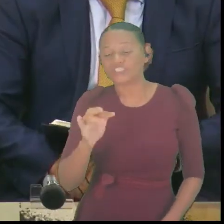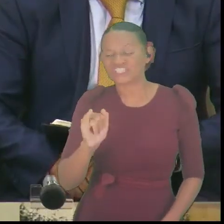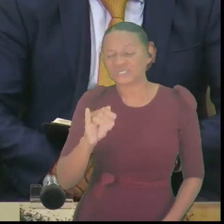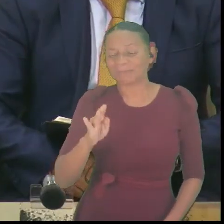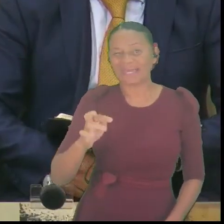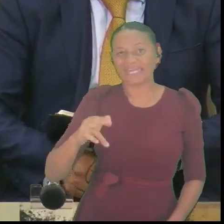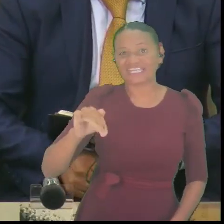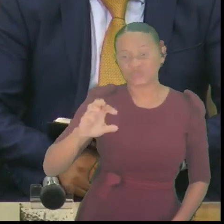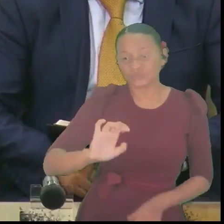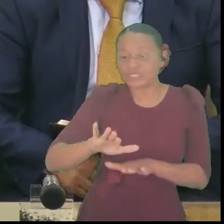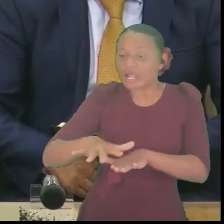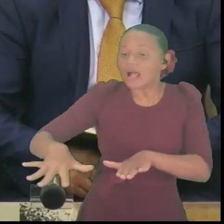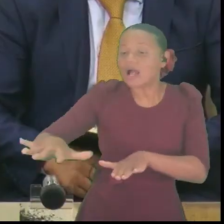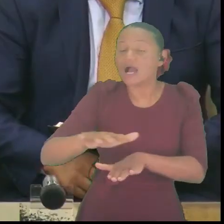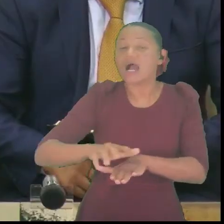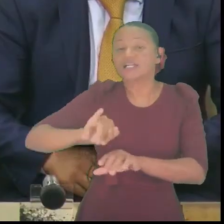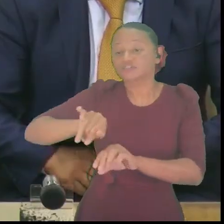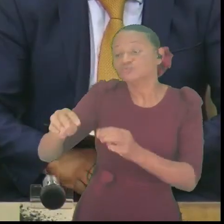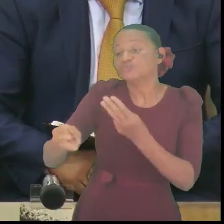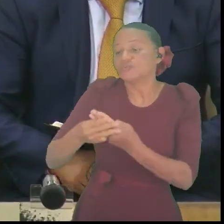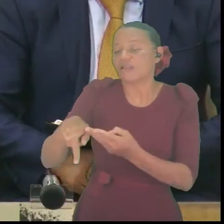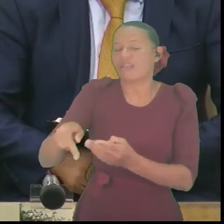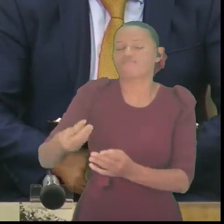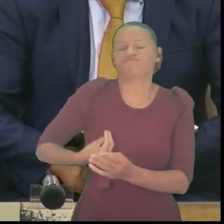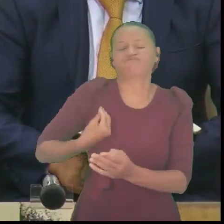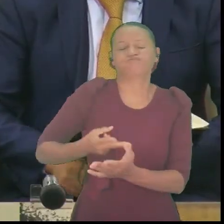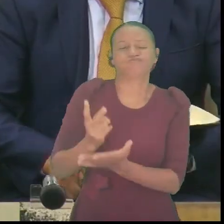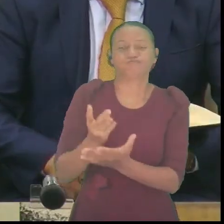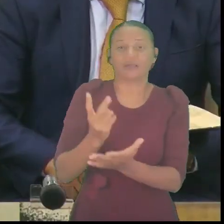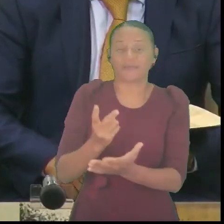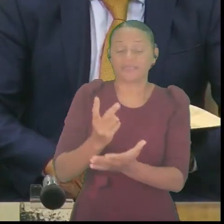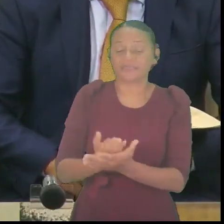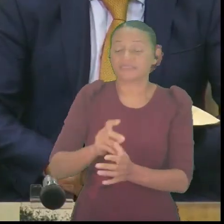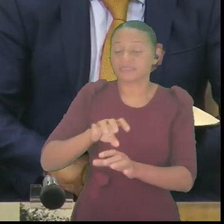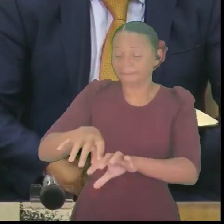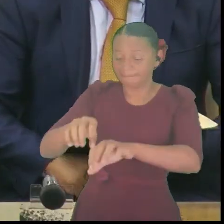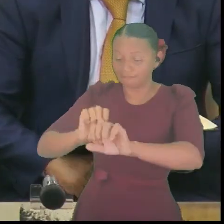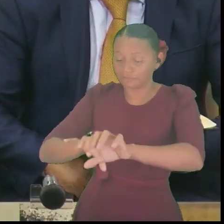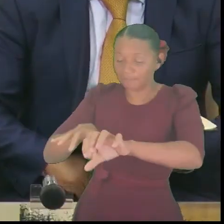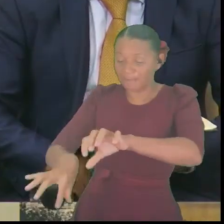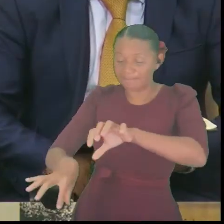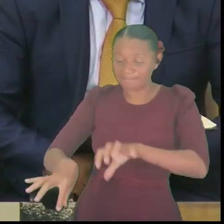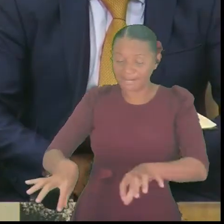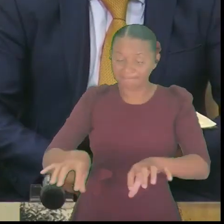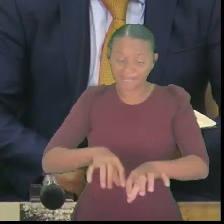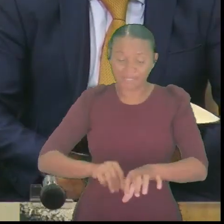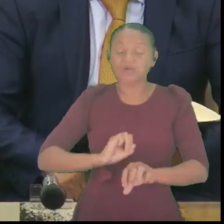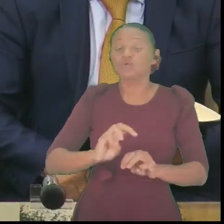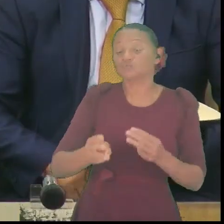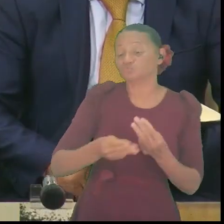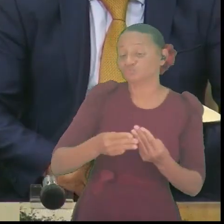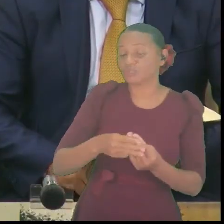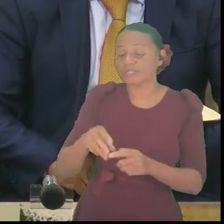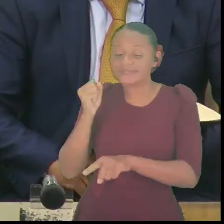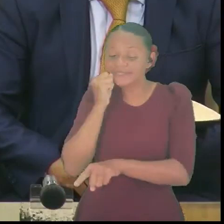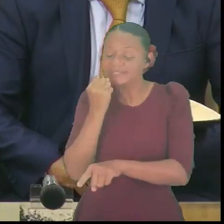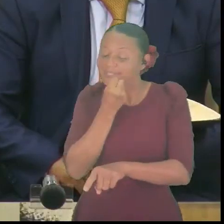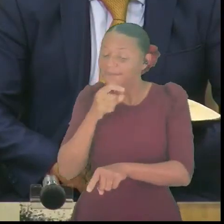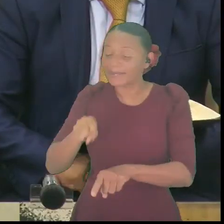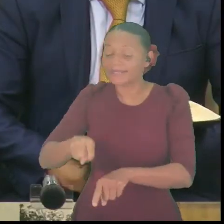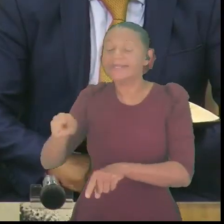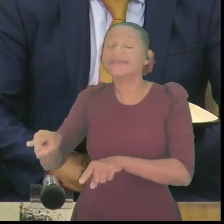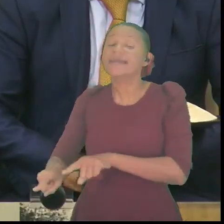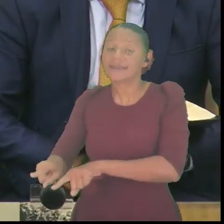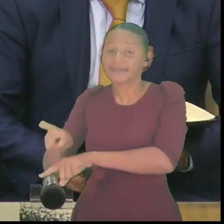área judaica, o lugar onde os judeus viviam, subdividido basicamente em 3 regiões: Judeia, Samaria e